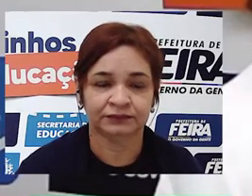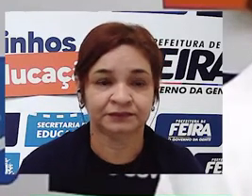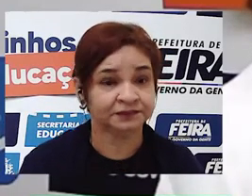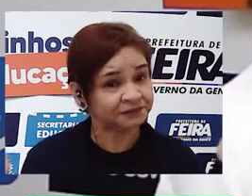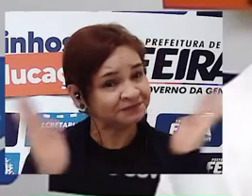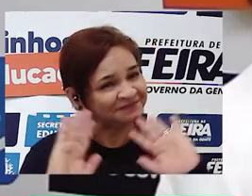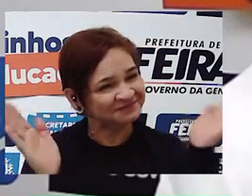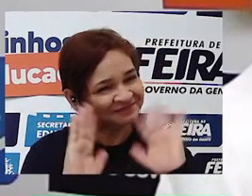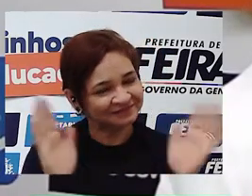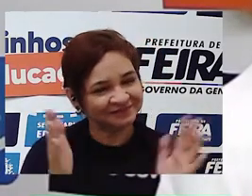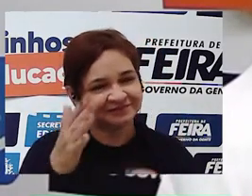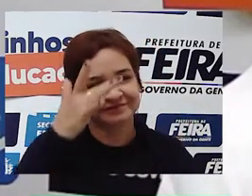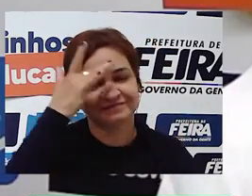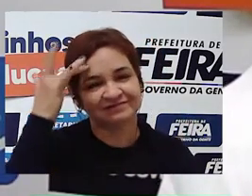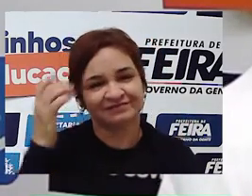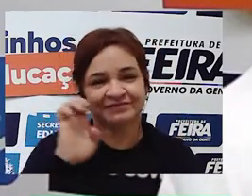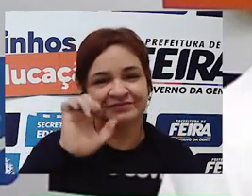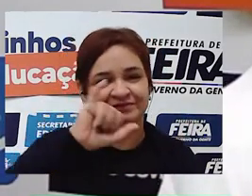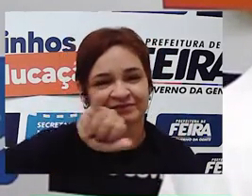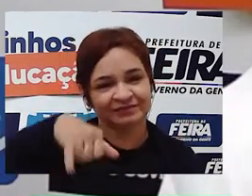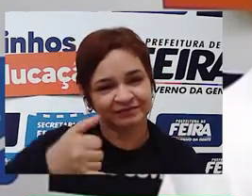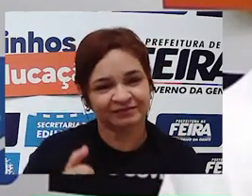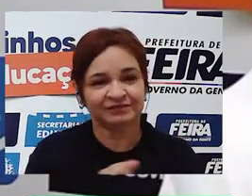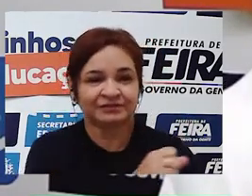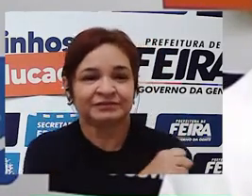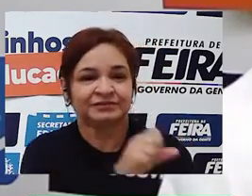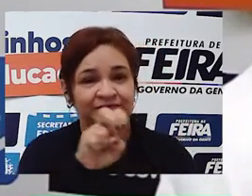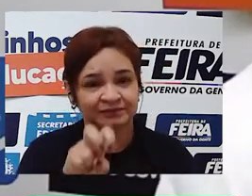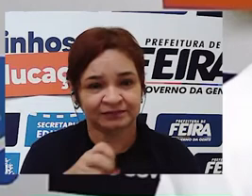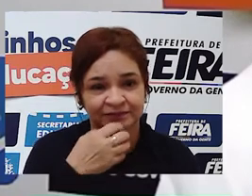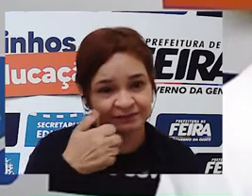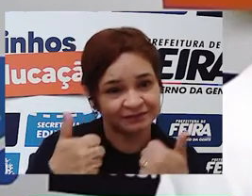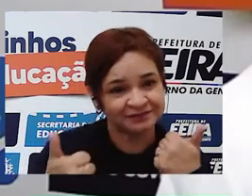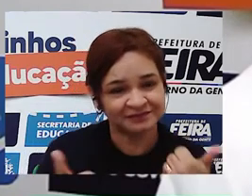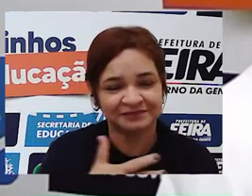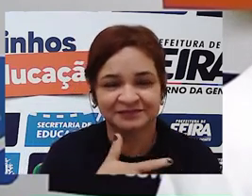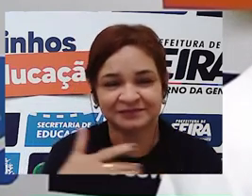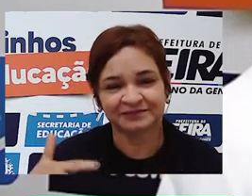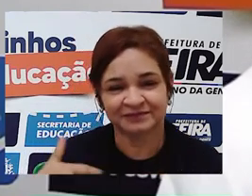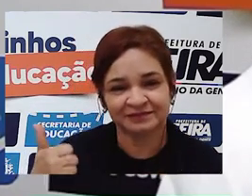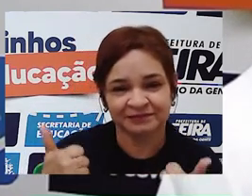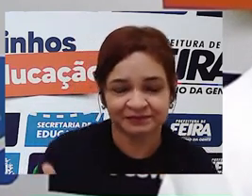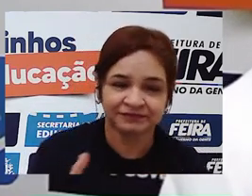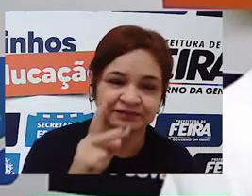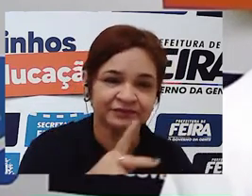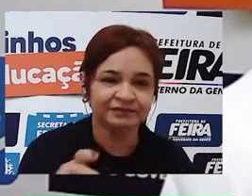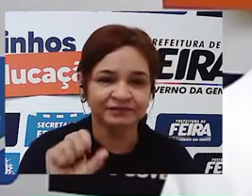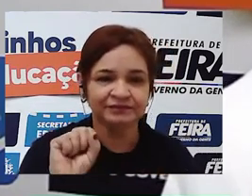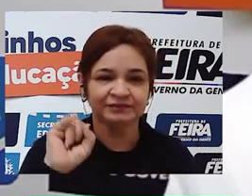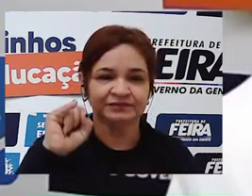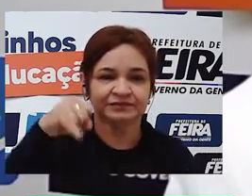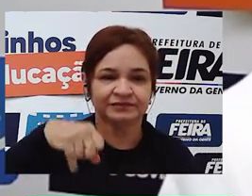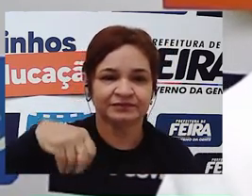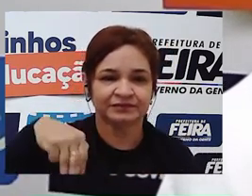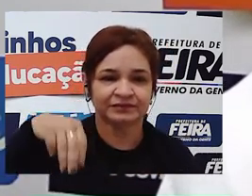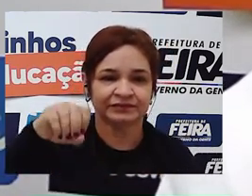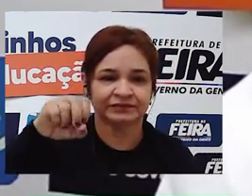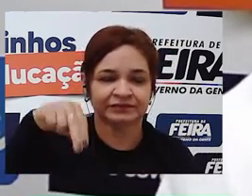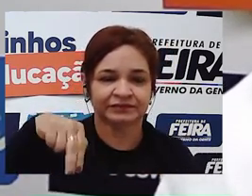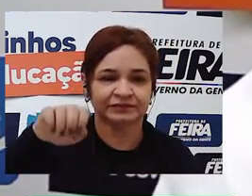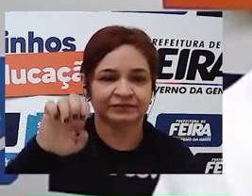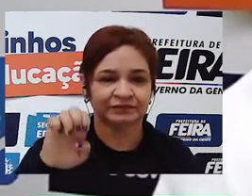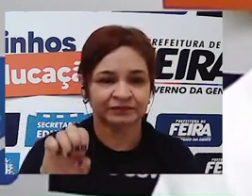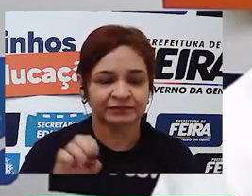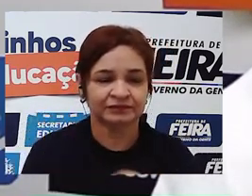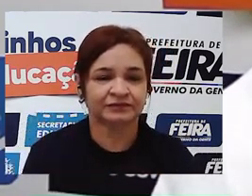Olá, estudante da EJA do estágio 5, tudo bom? Eu sou a professora Simone, do componente de História,